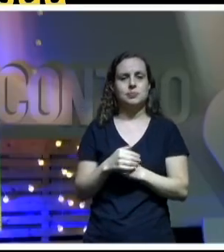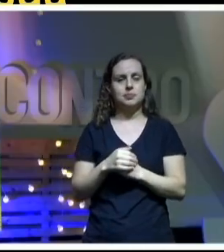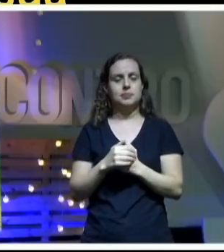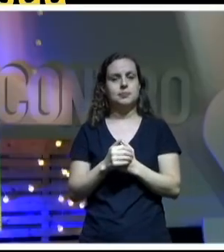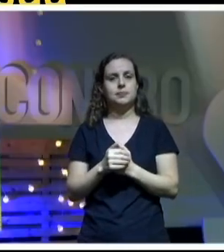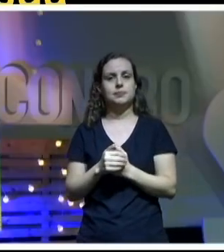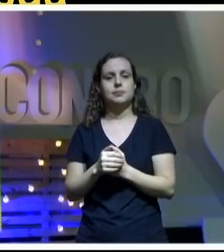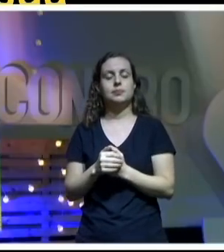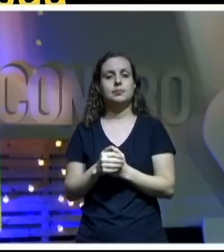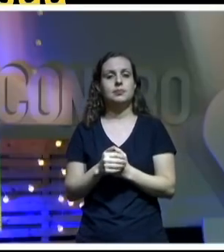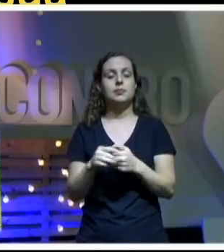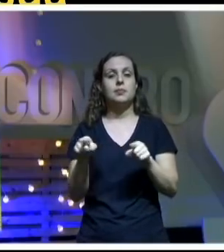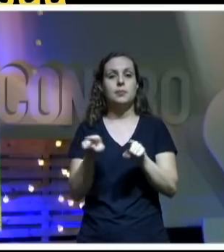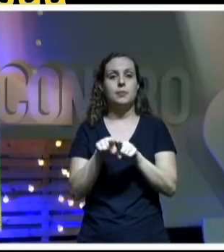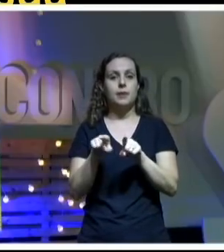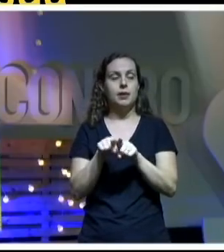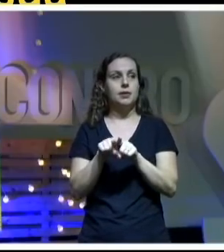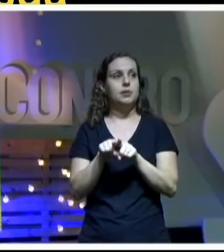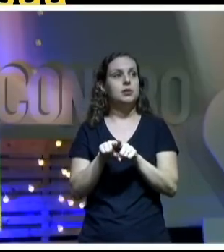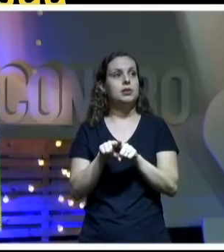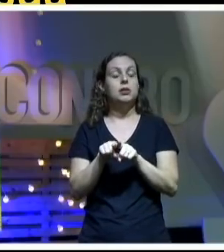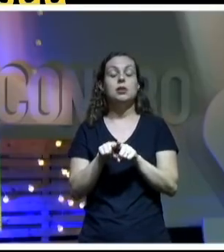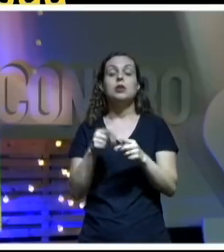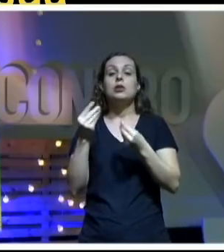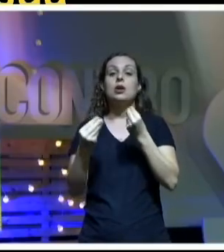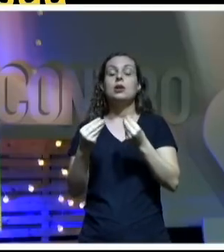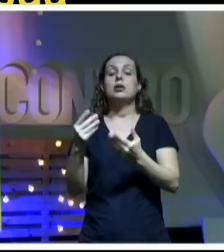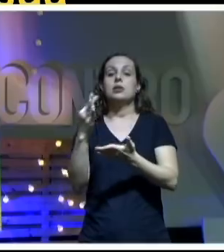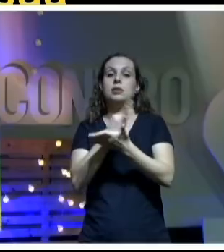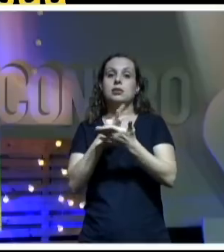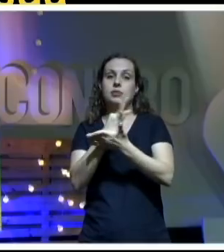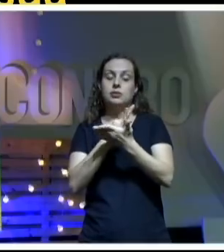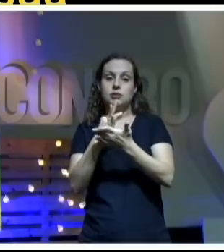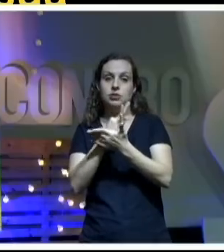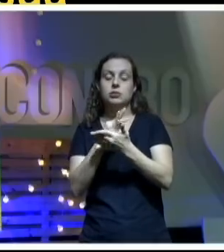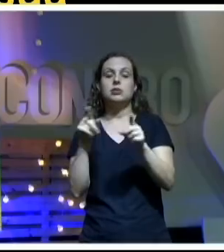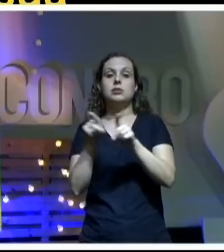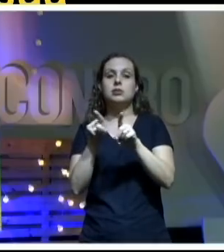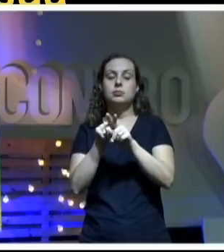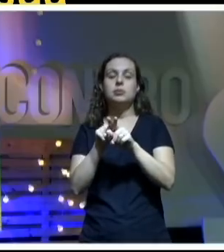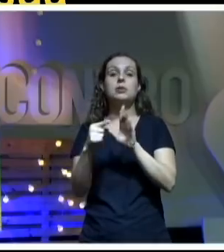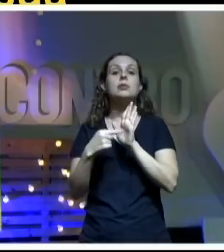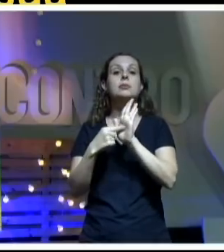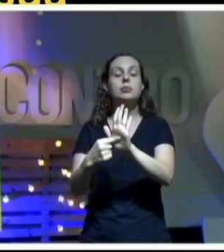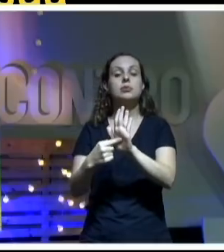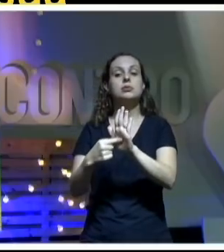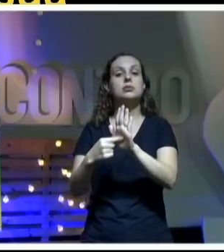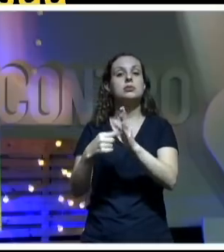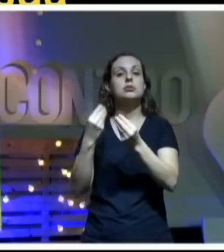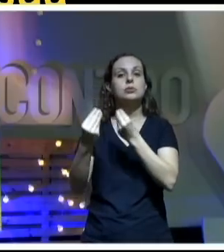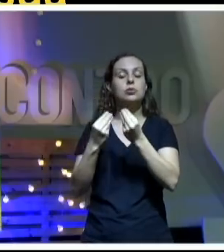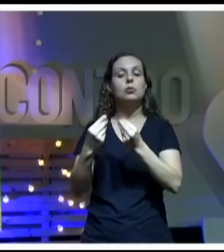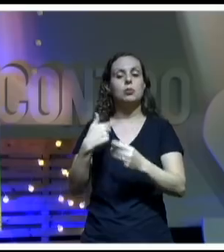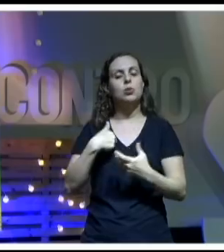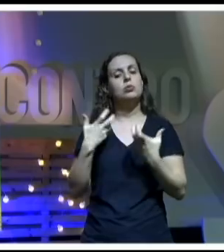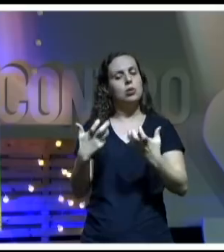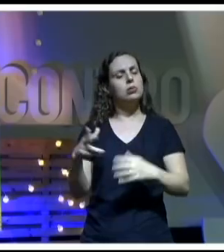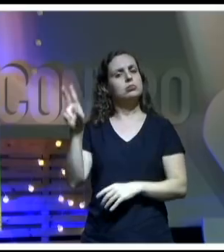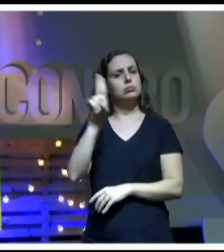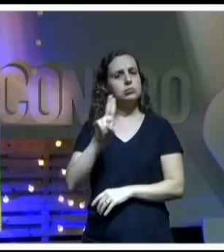para ser muito rapidamente subordinados metodologias e agendas acadêmicas que não se preocupa em ser úteis à